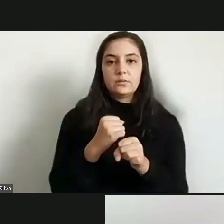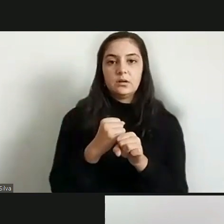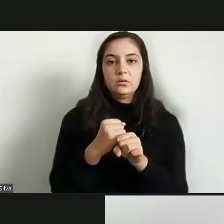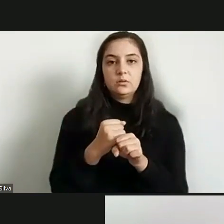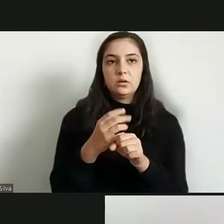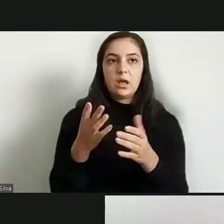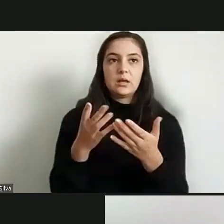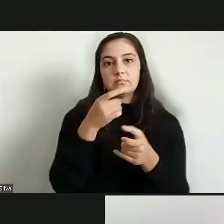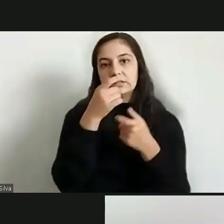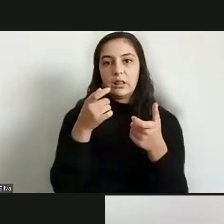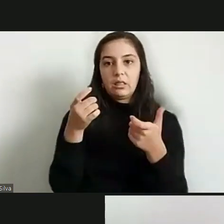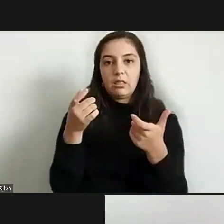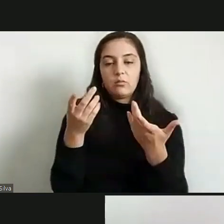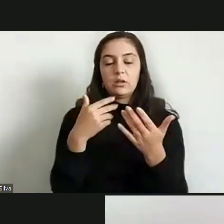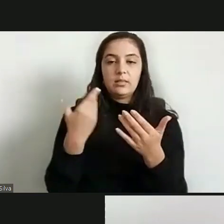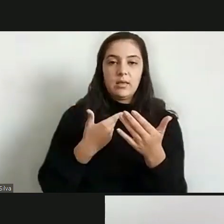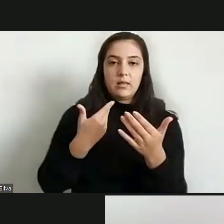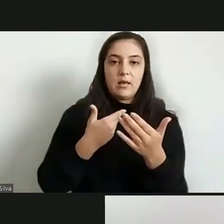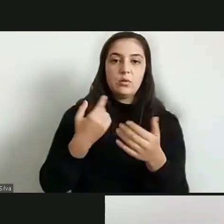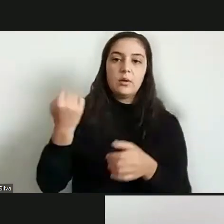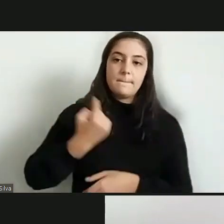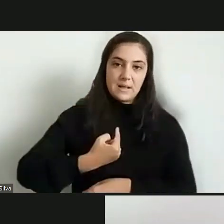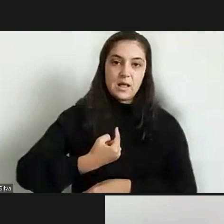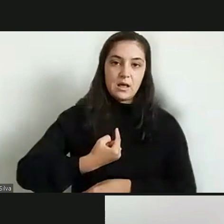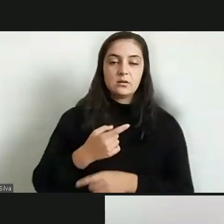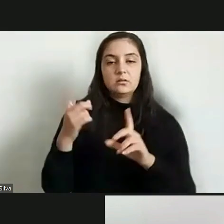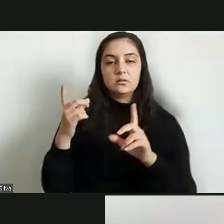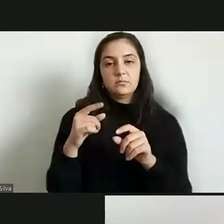portanto, têm todo o direito e dever de participar